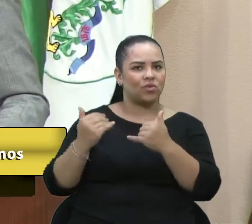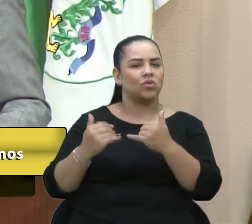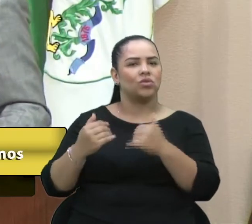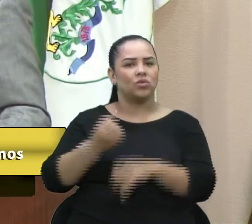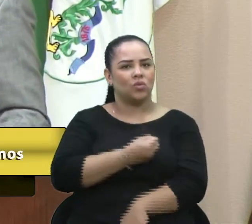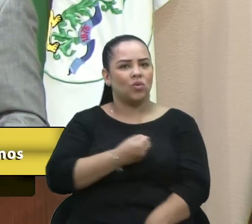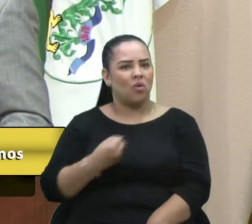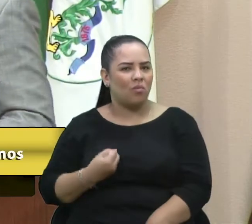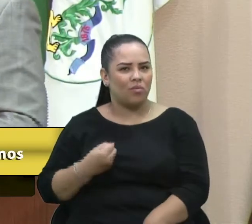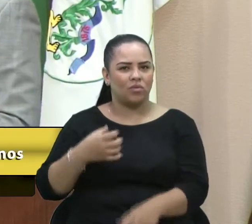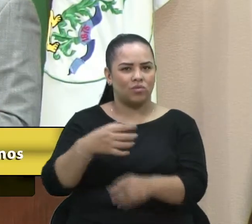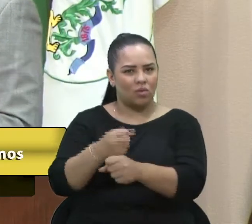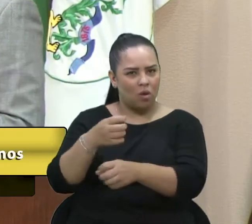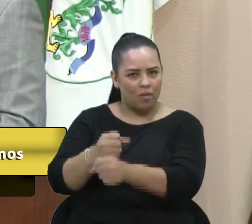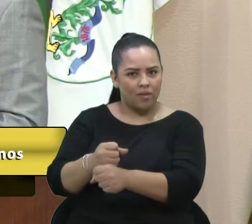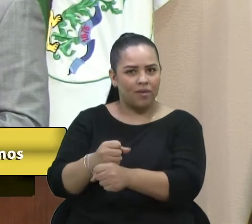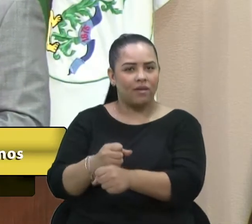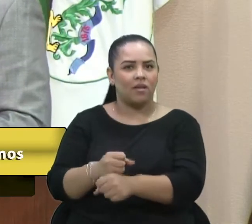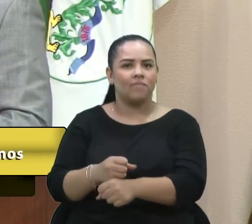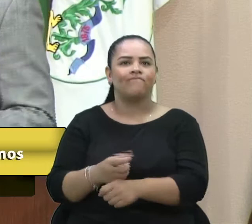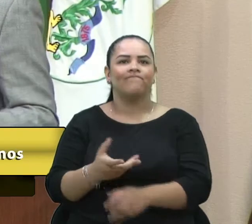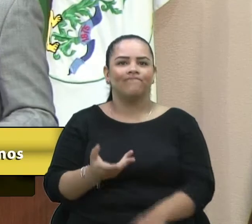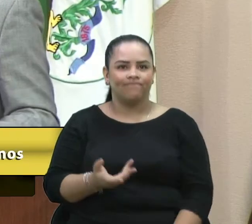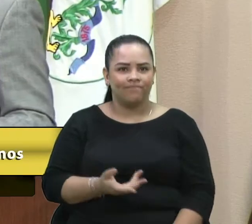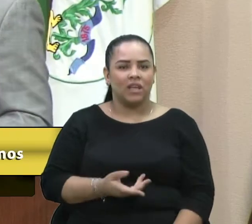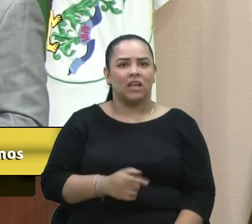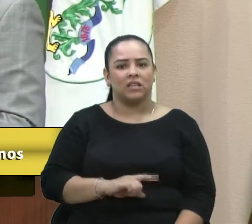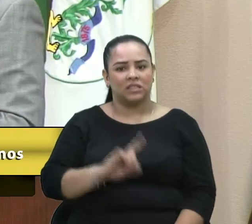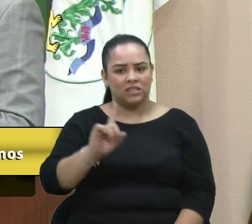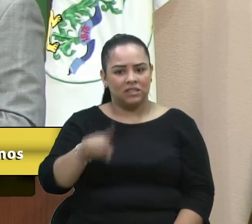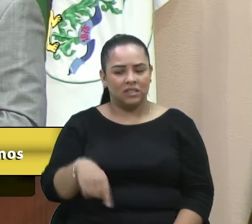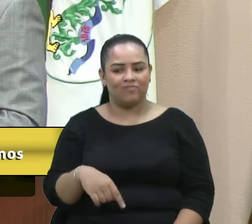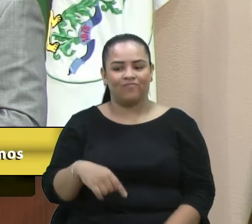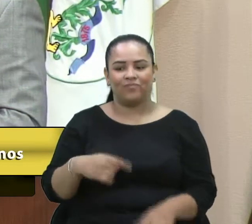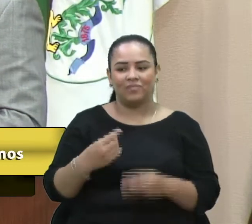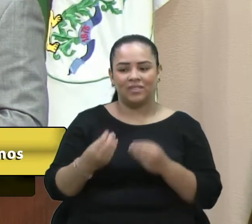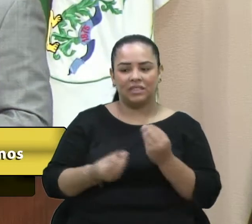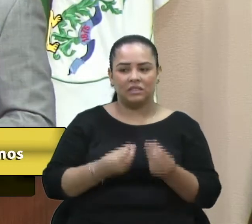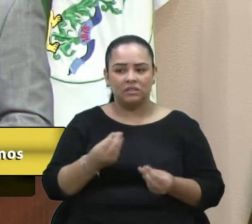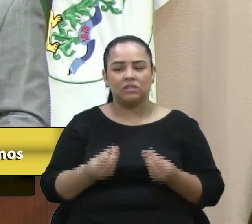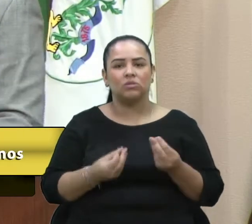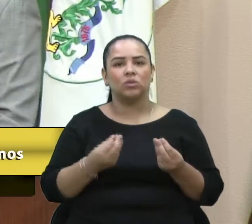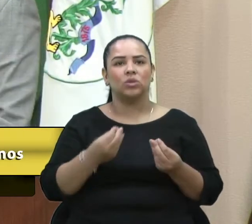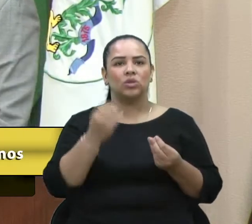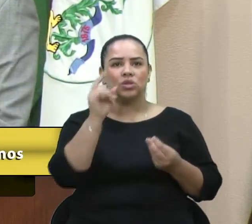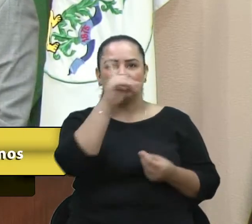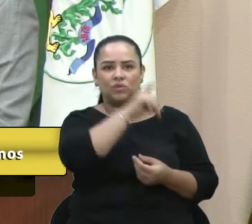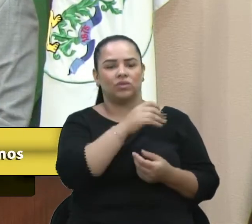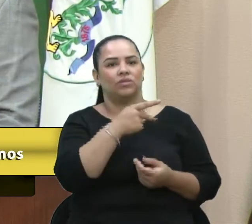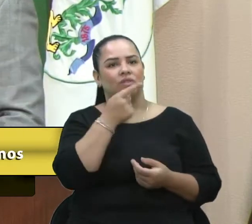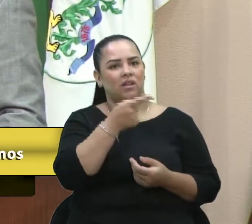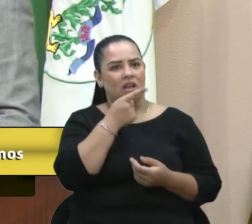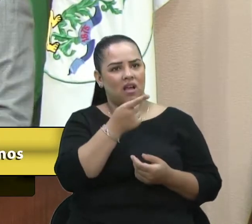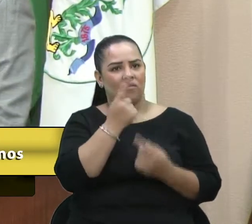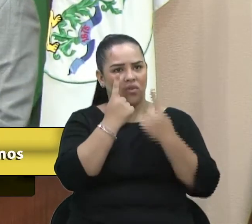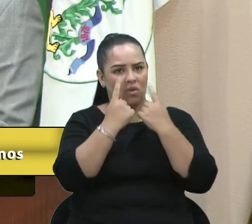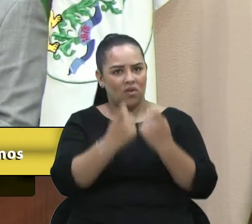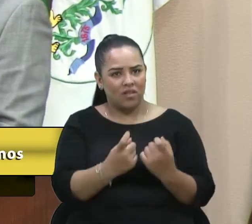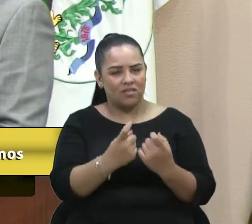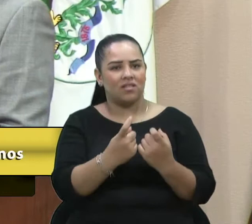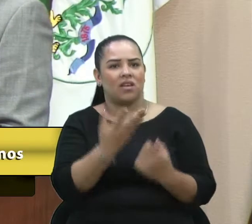delicado, a agressão infantil. Nós sabemos disso. Nós sabemos que é